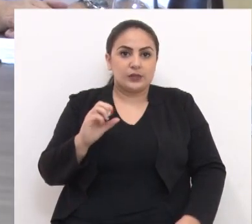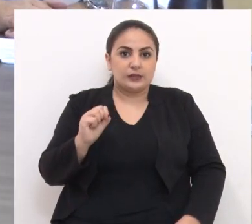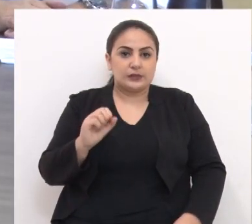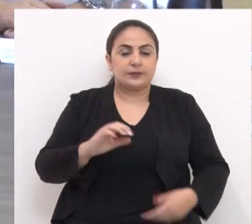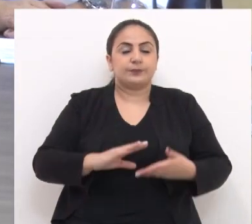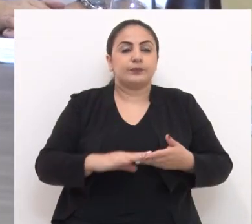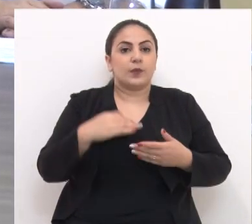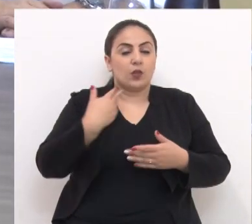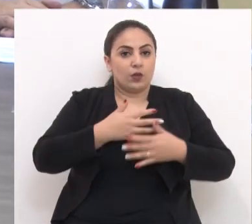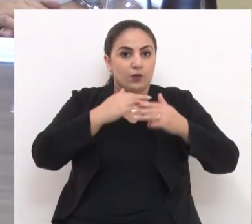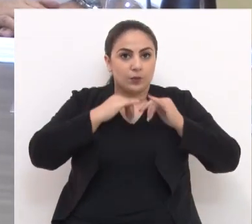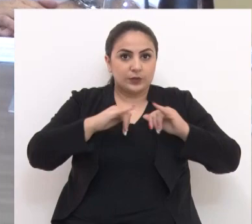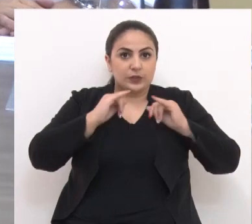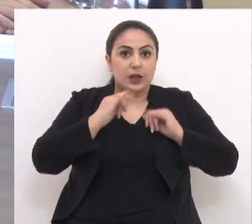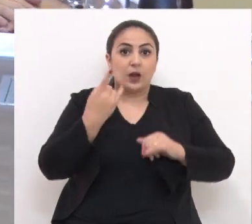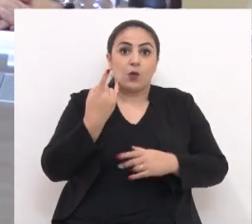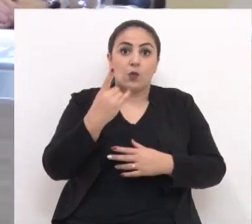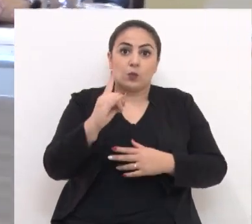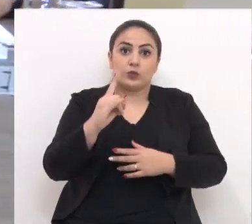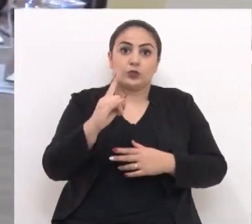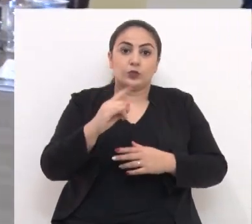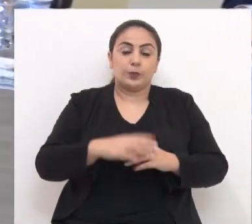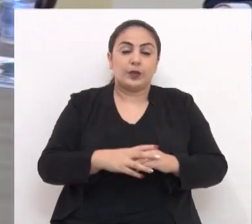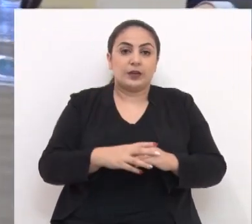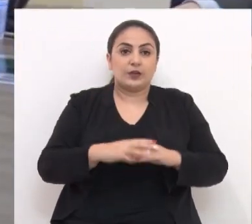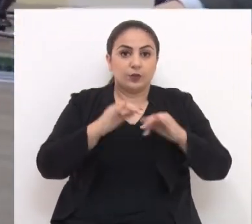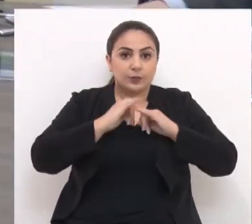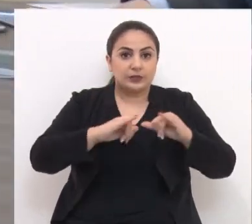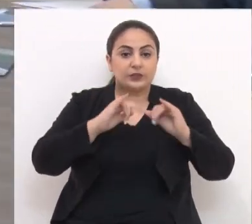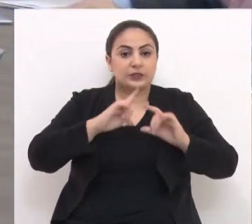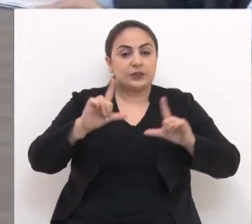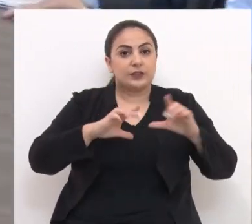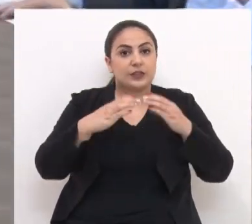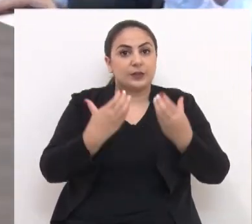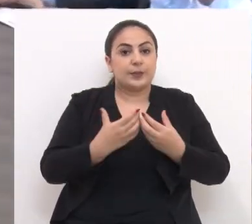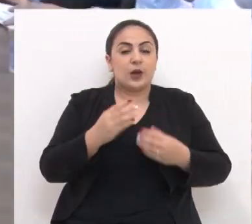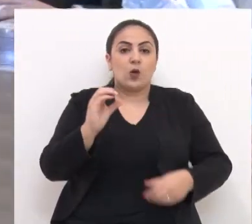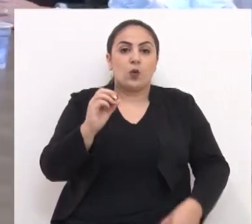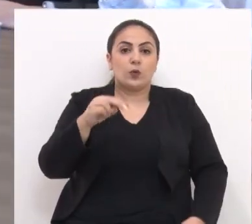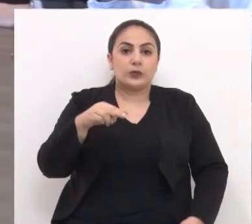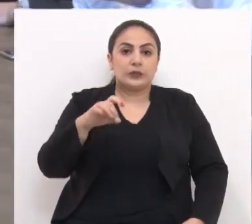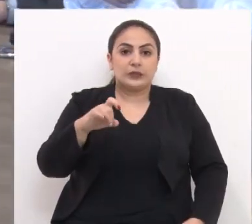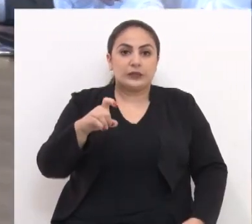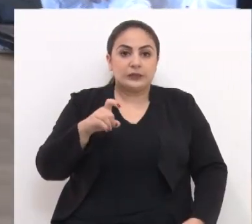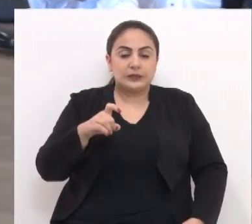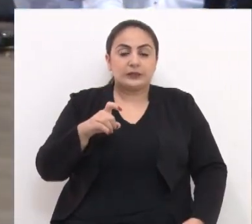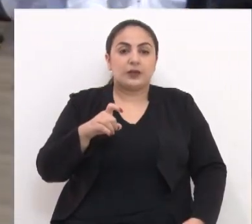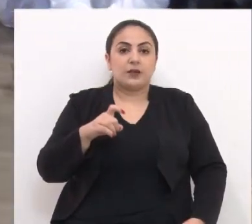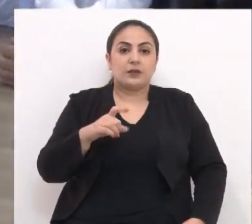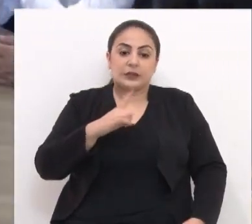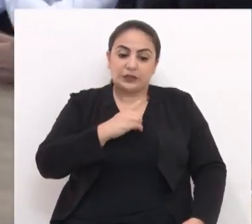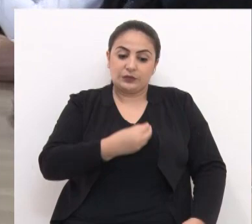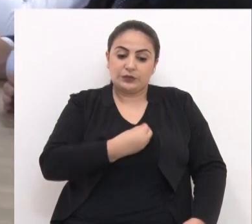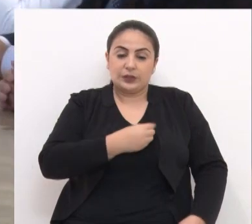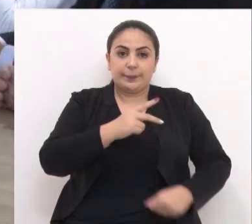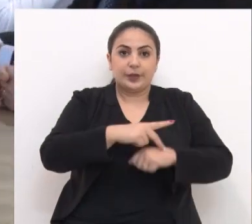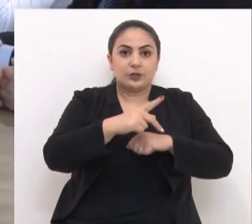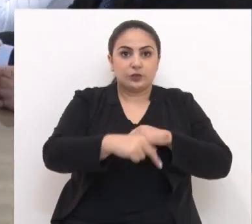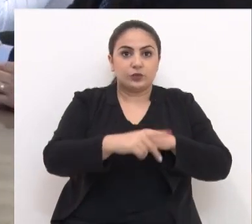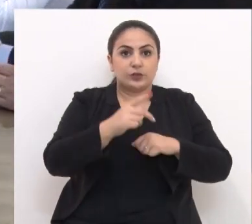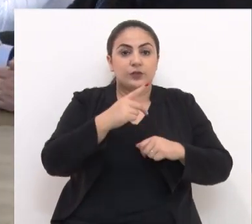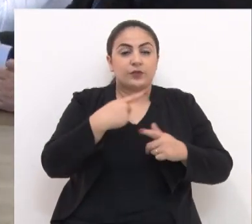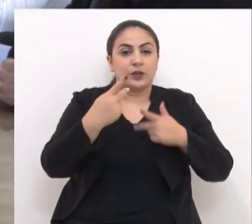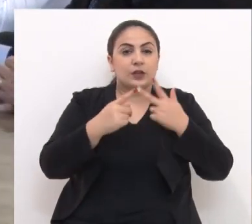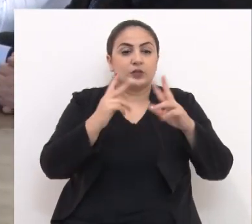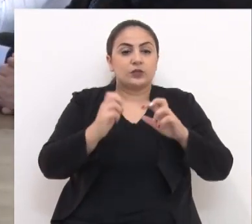Como noticiamos na última edição do Jornal da Câmara, Onyx Lorenzoni esteve em Passo Fundo cumprindo extensa agenda